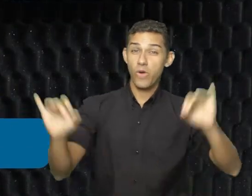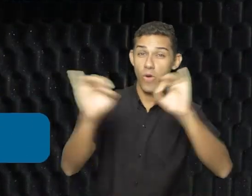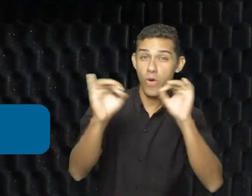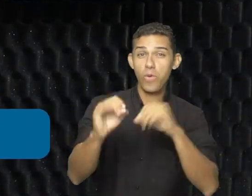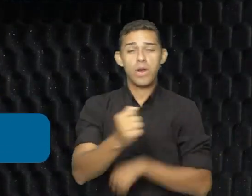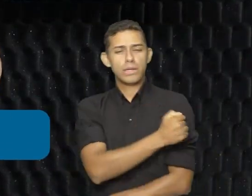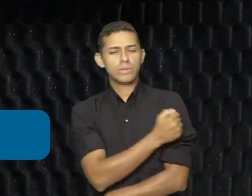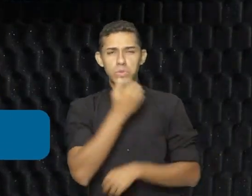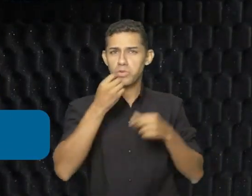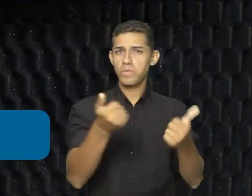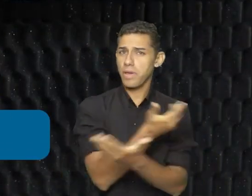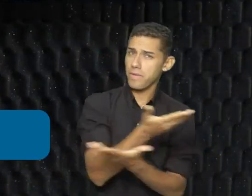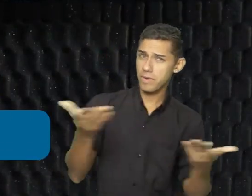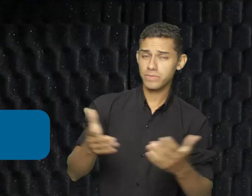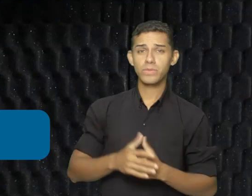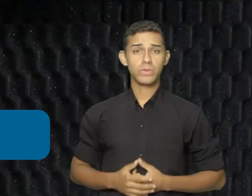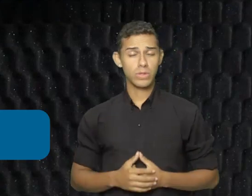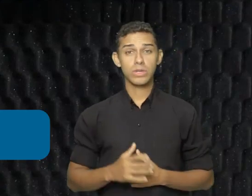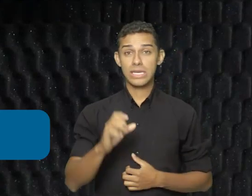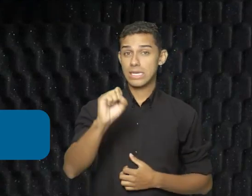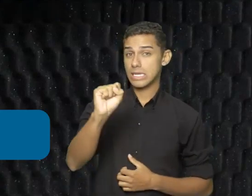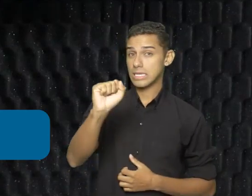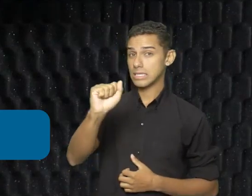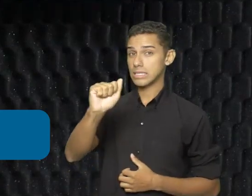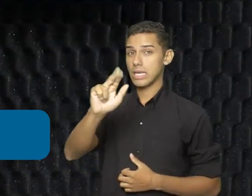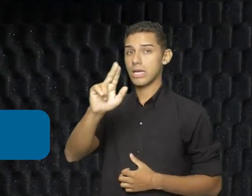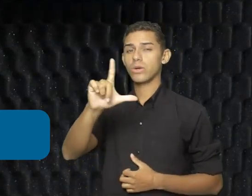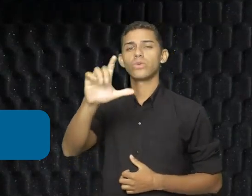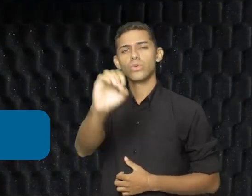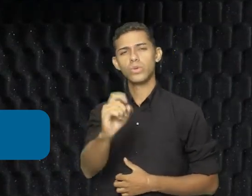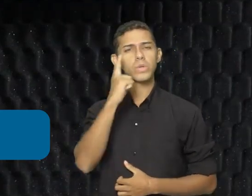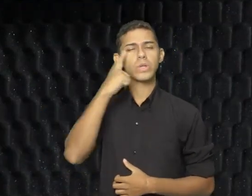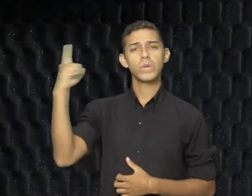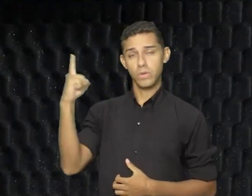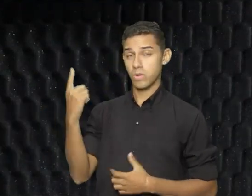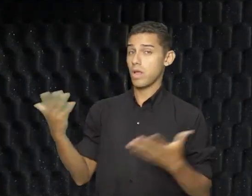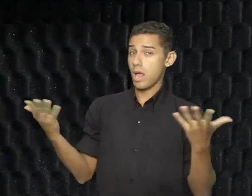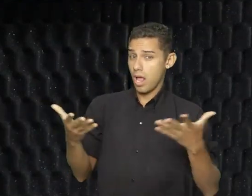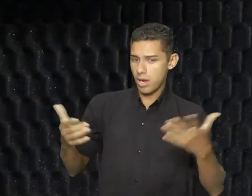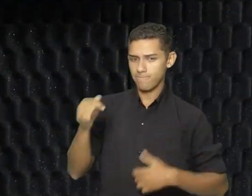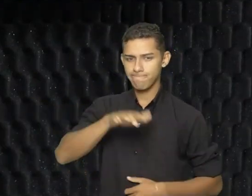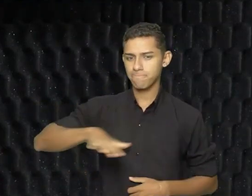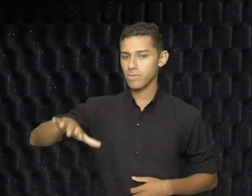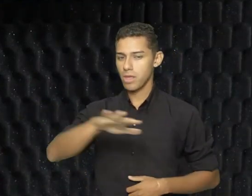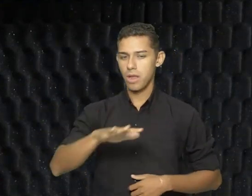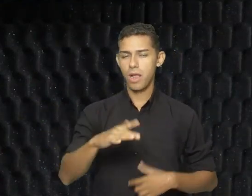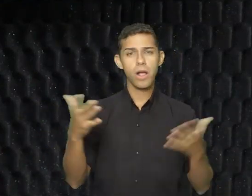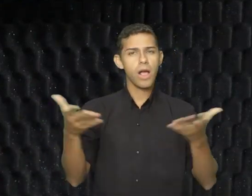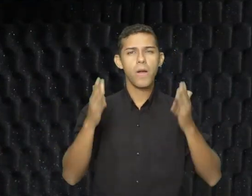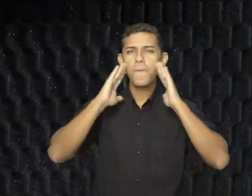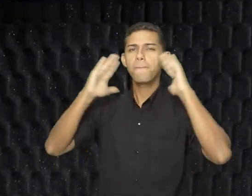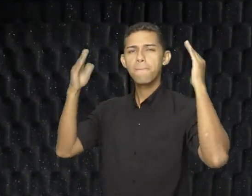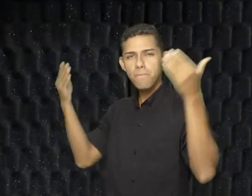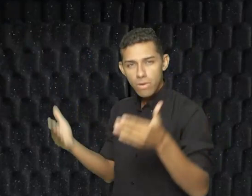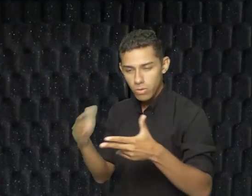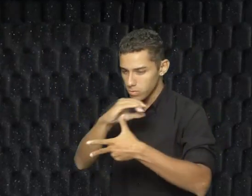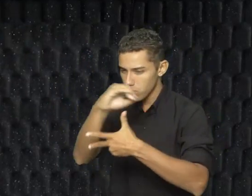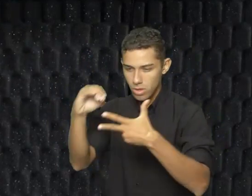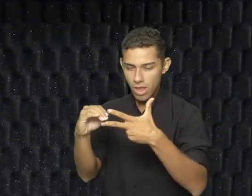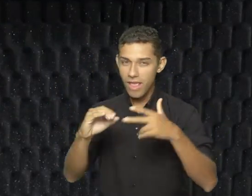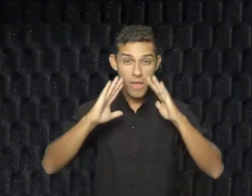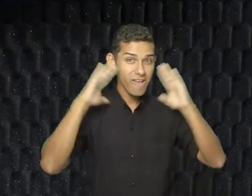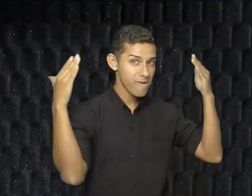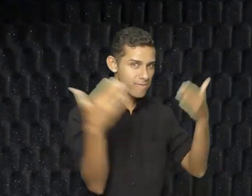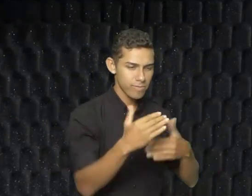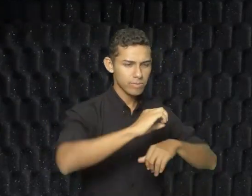Fala pessoal, tudo bem? Saulo Formiga aqui de novo na área, ó, para fazer um gol junto com vocês. A gente tá de olho no Enem, tá de olho na UEMA